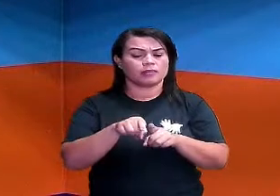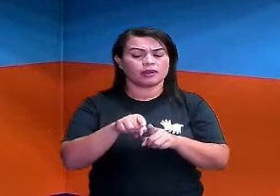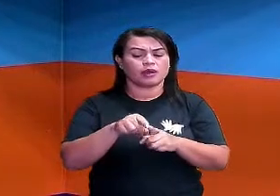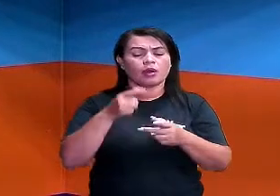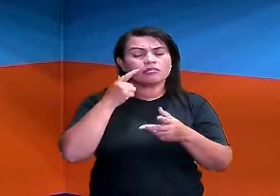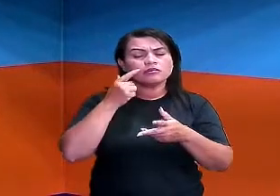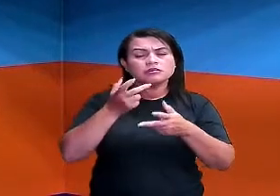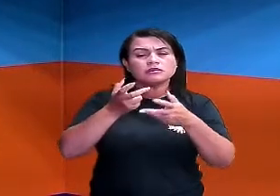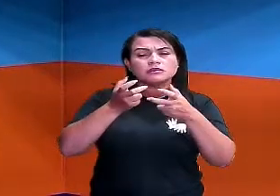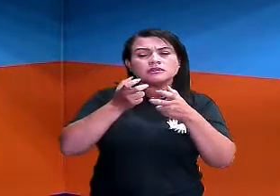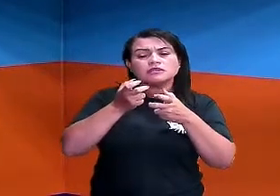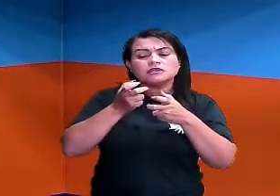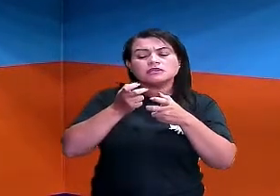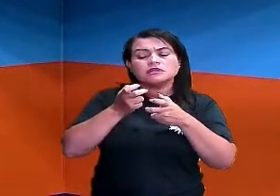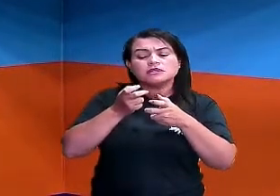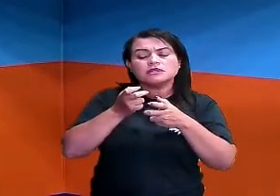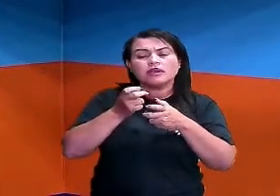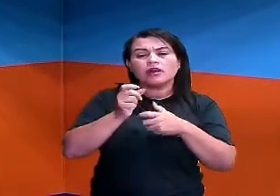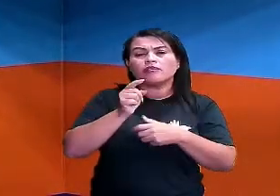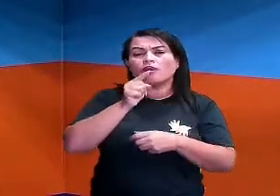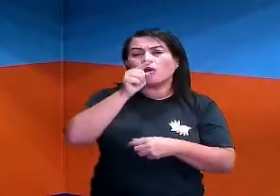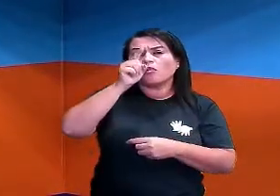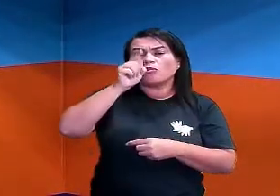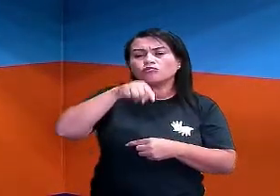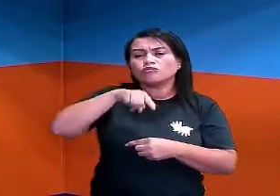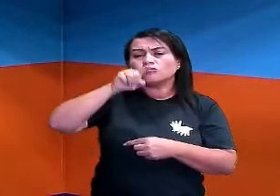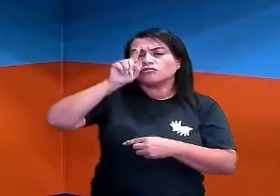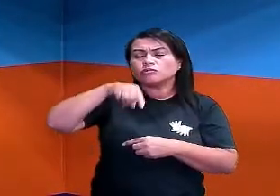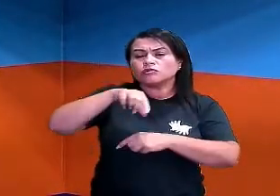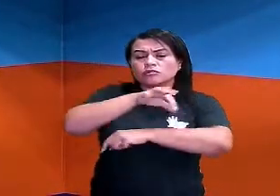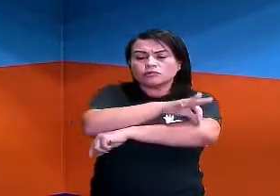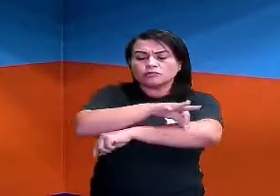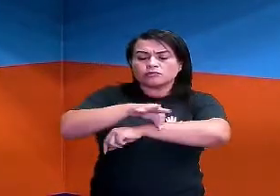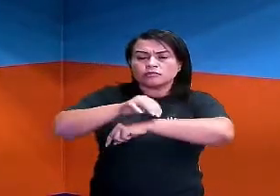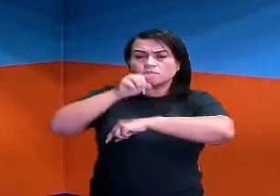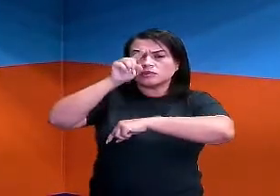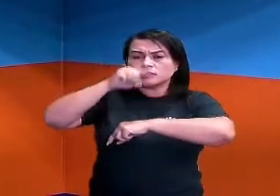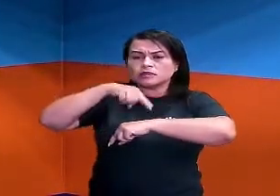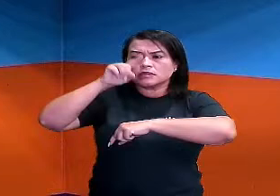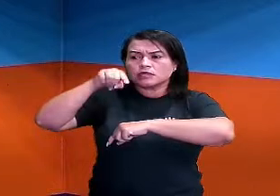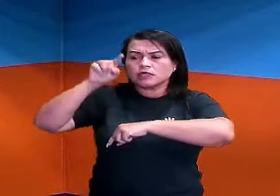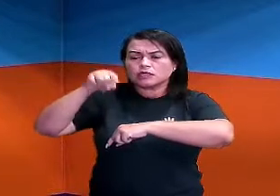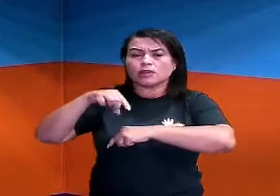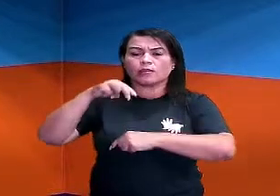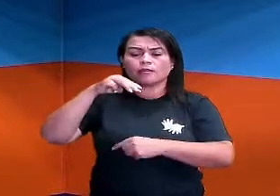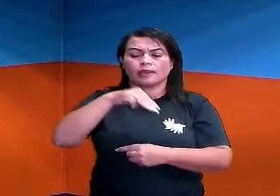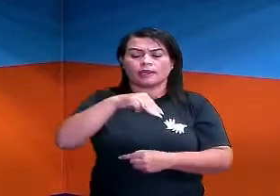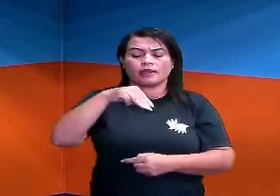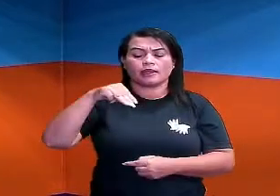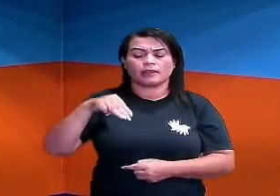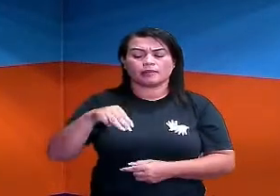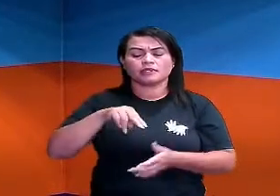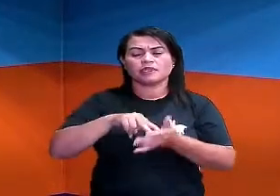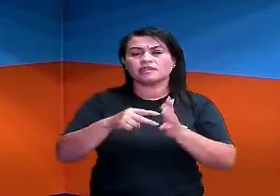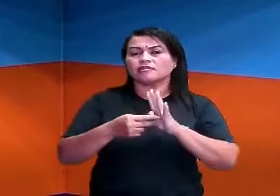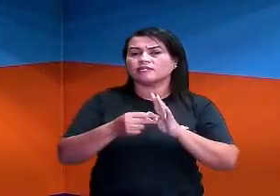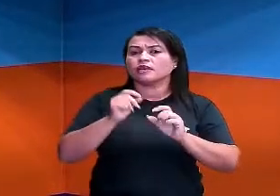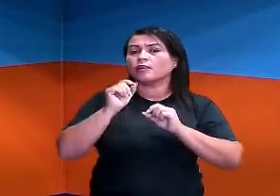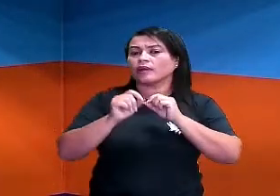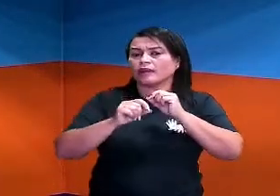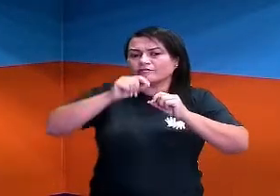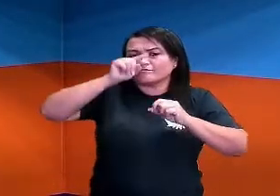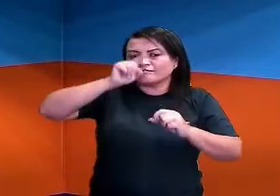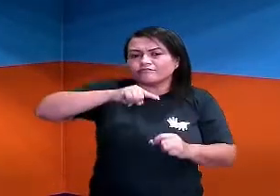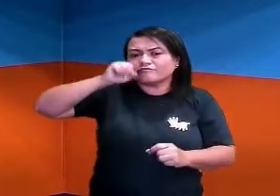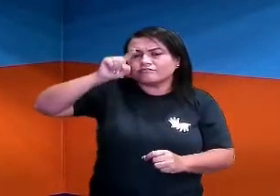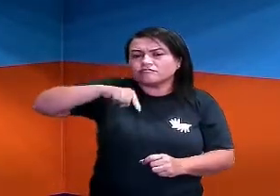e observe os tracinhos entre os centímetros. Gente, o que é um milímetro? Um milímetro são os